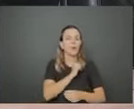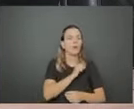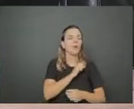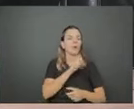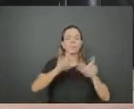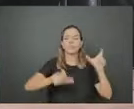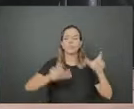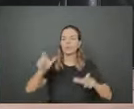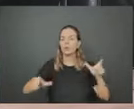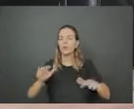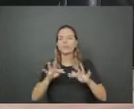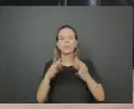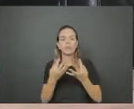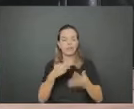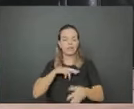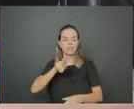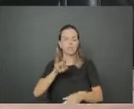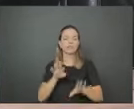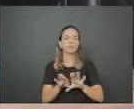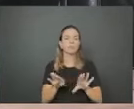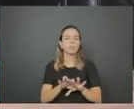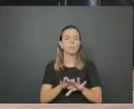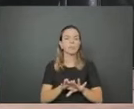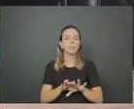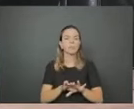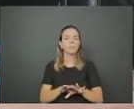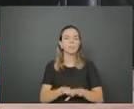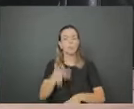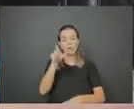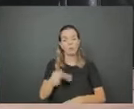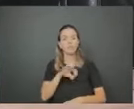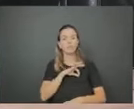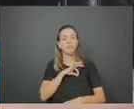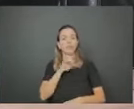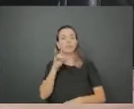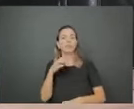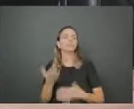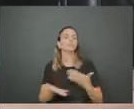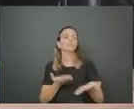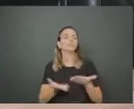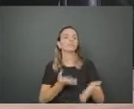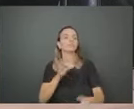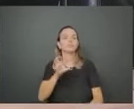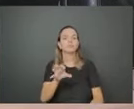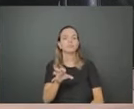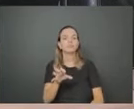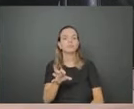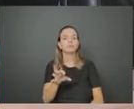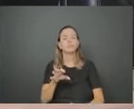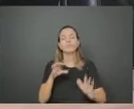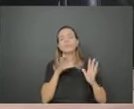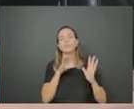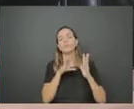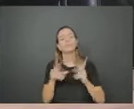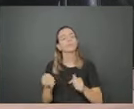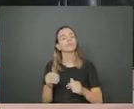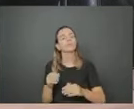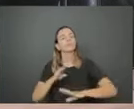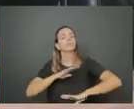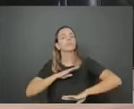que nós temos. O nosso policial ele é tratado dessa forma. Dentro das primeiras, em todas as matérias que nós temos no nosso